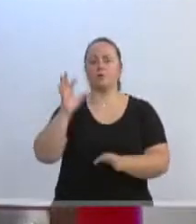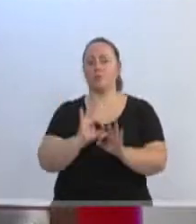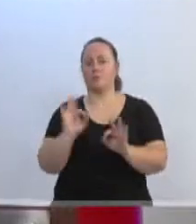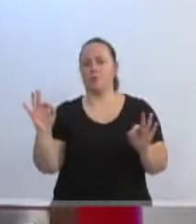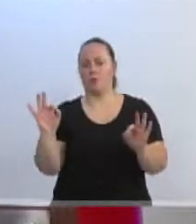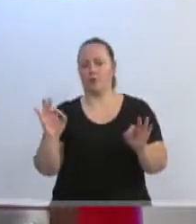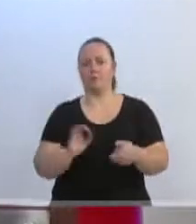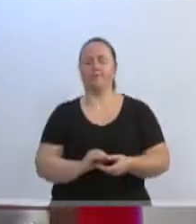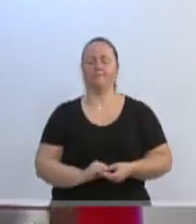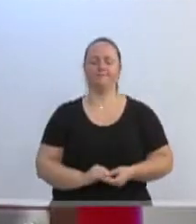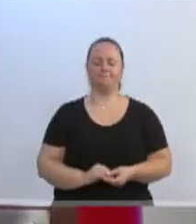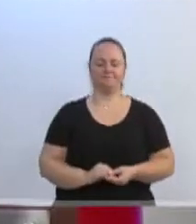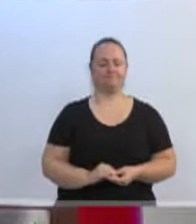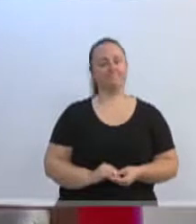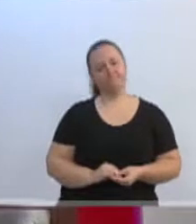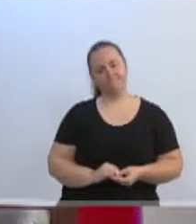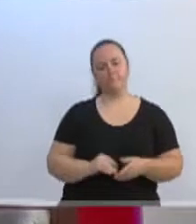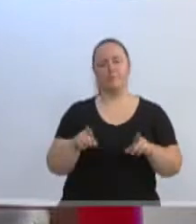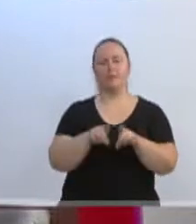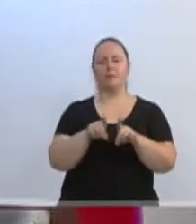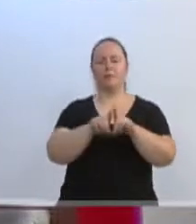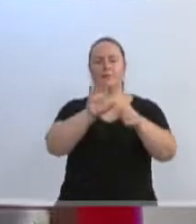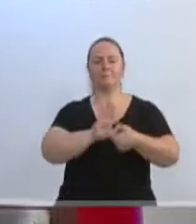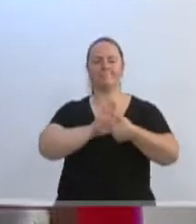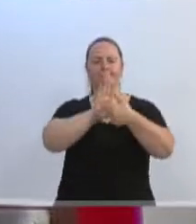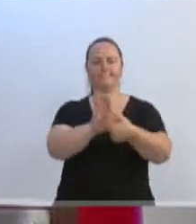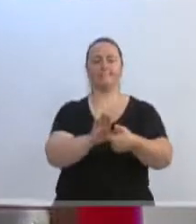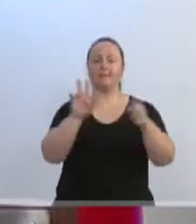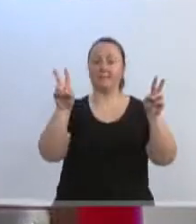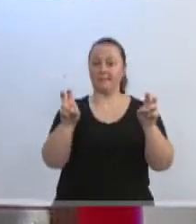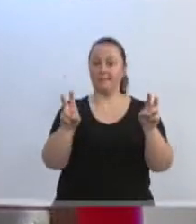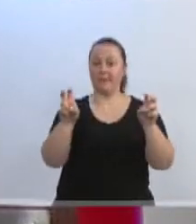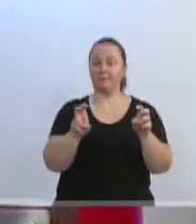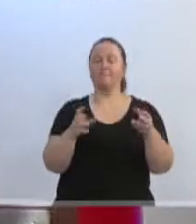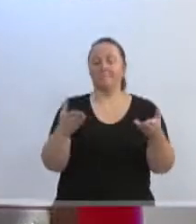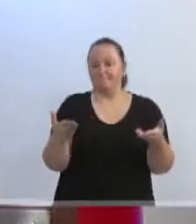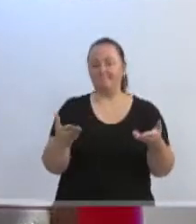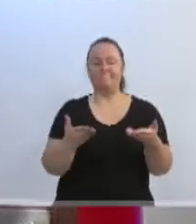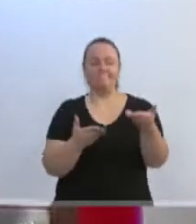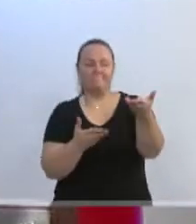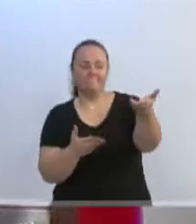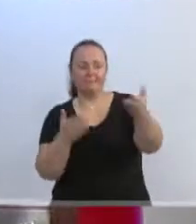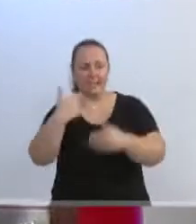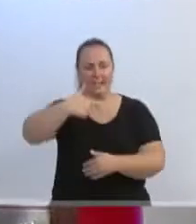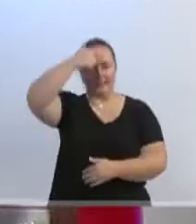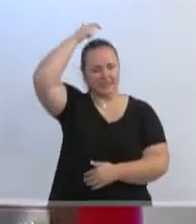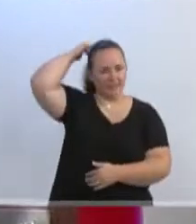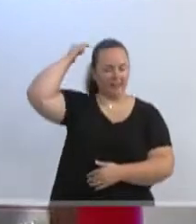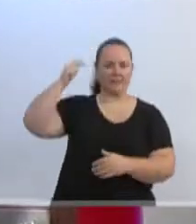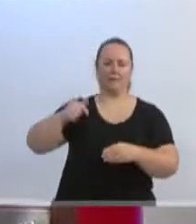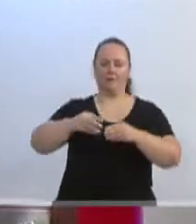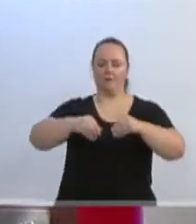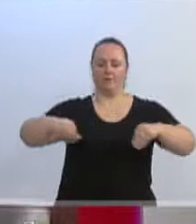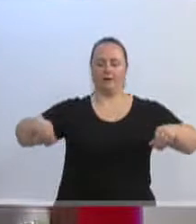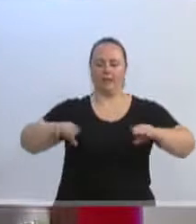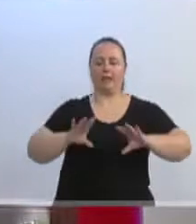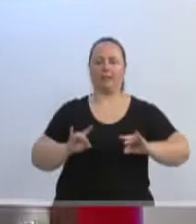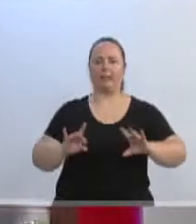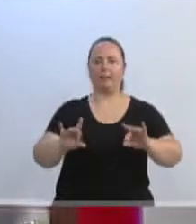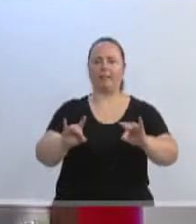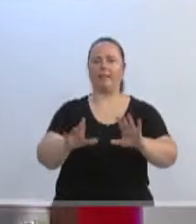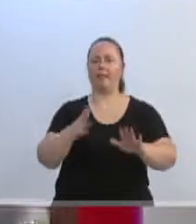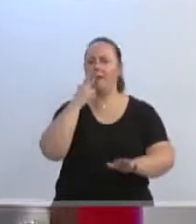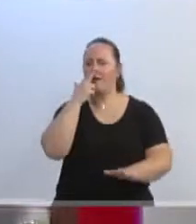isso também. Bom, eu queria também trazer um tema muito importante. Quem sabe, vereador Adriano, Macalama está com os dias contados. Eu quero mostrar